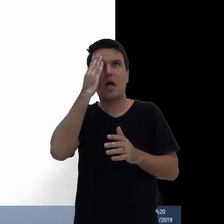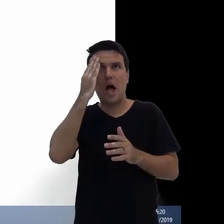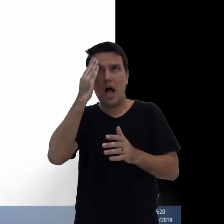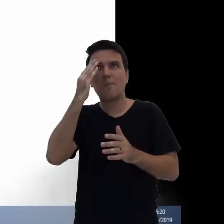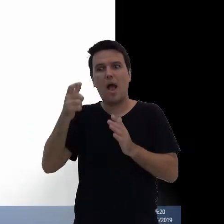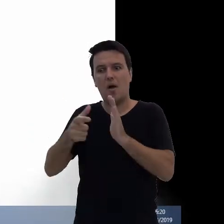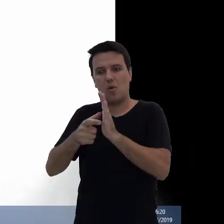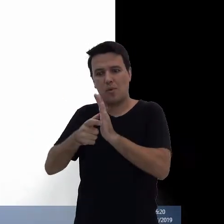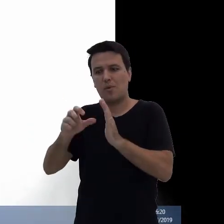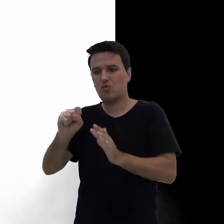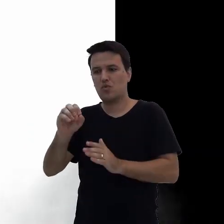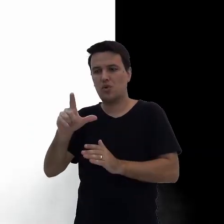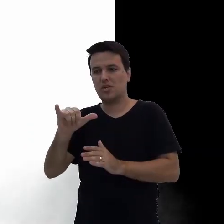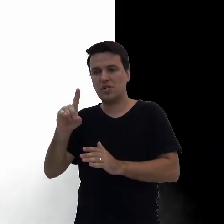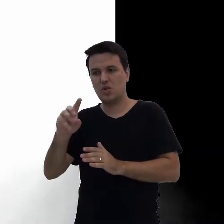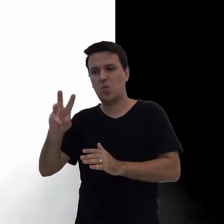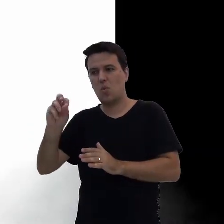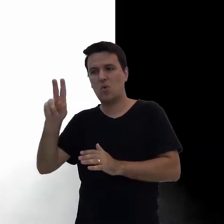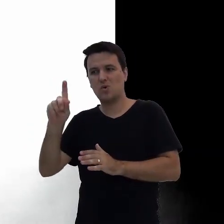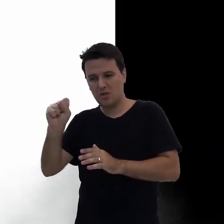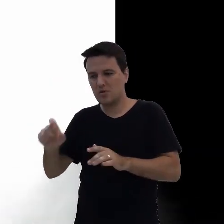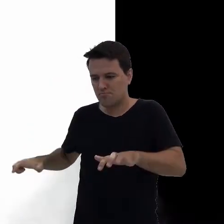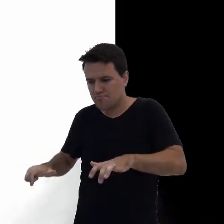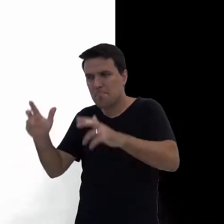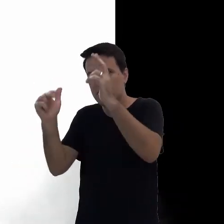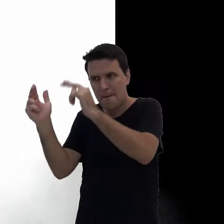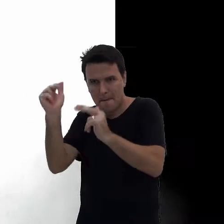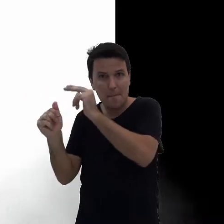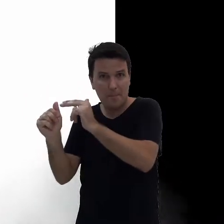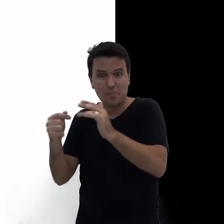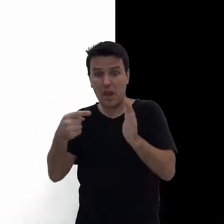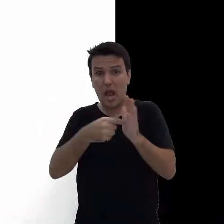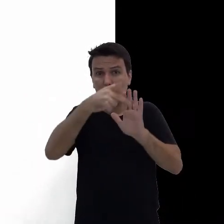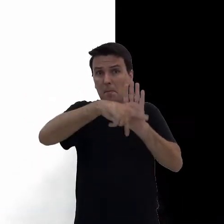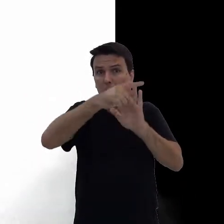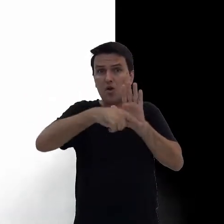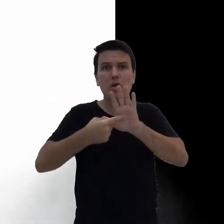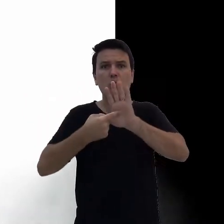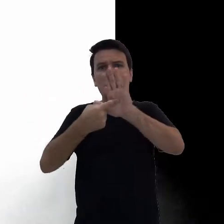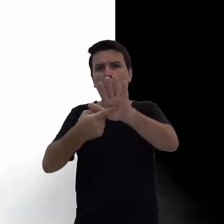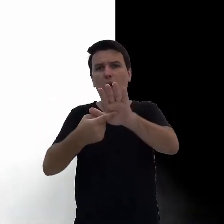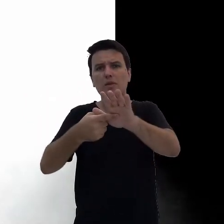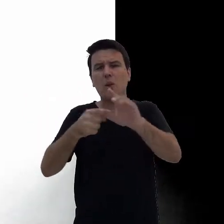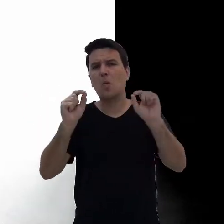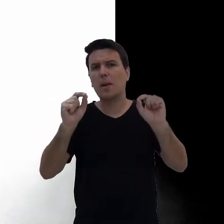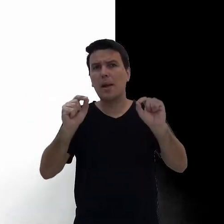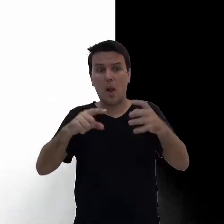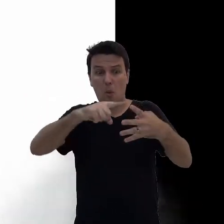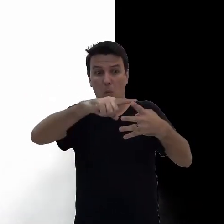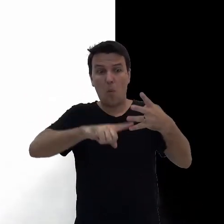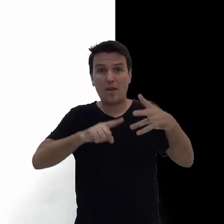vamos desenhar no SolidWorks, um projeto que vai ilustrar as